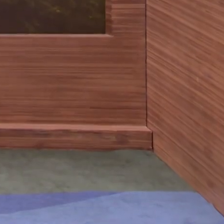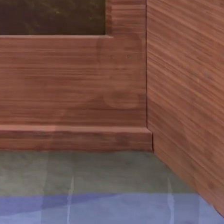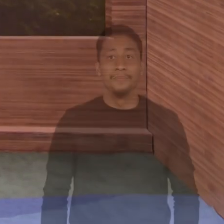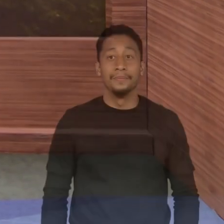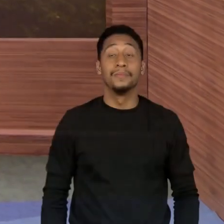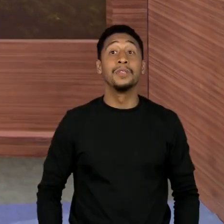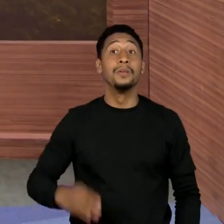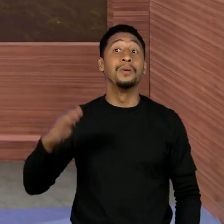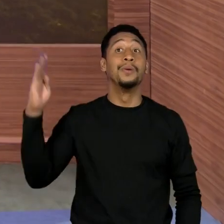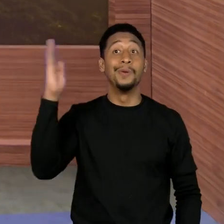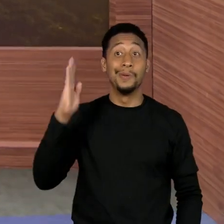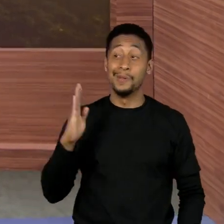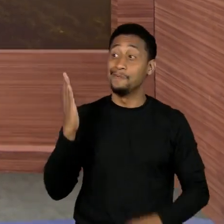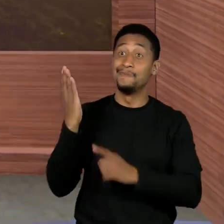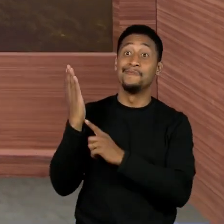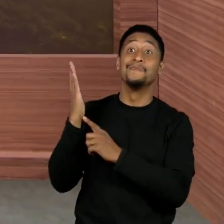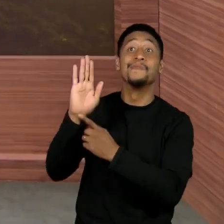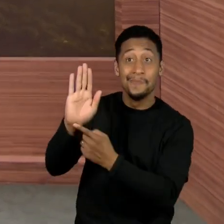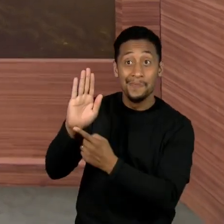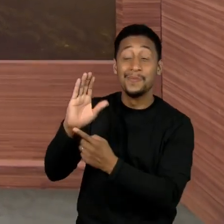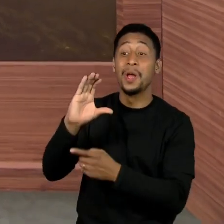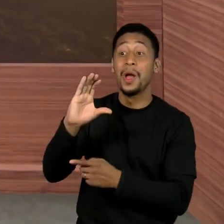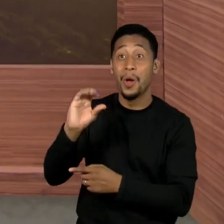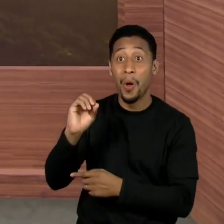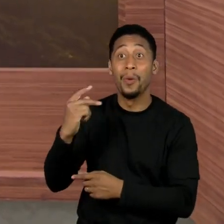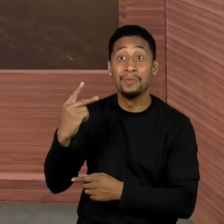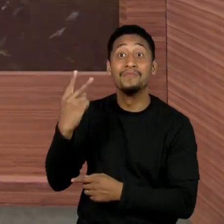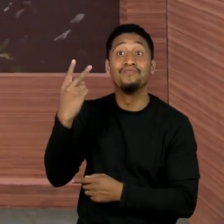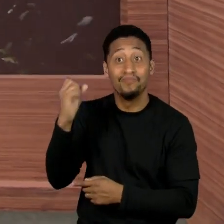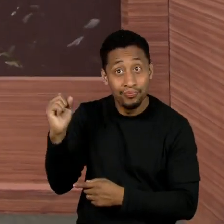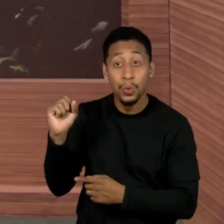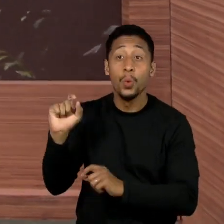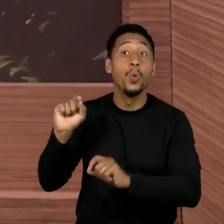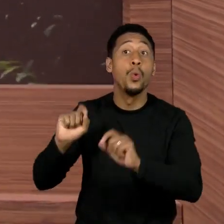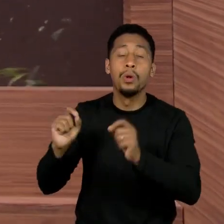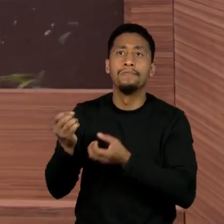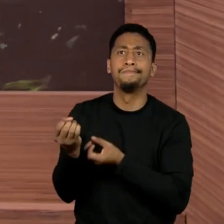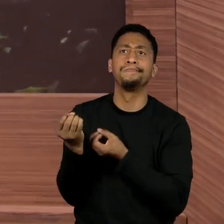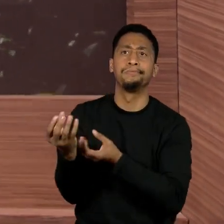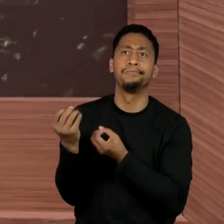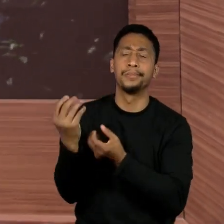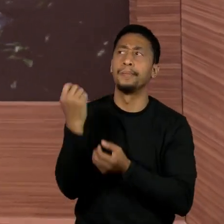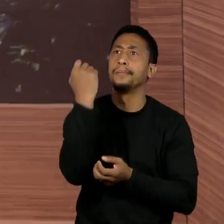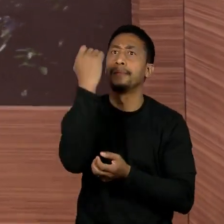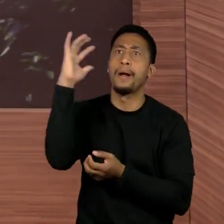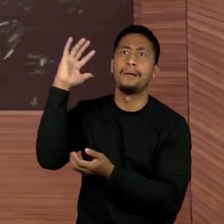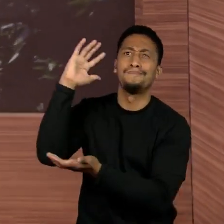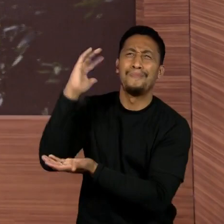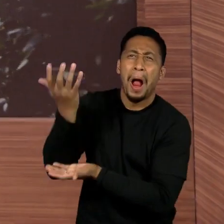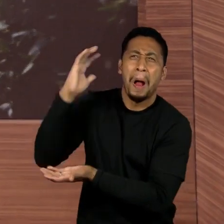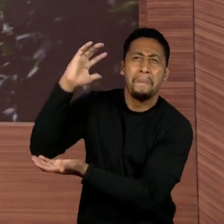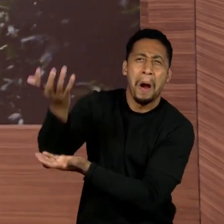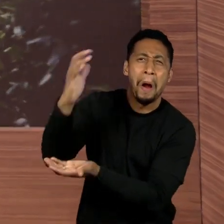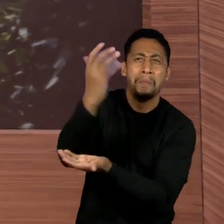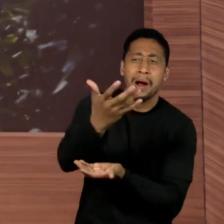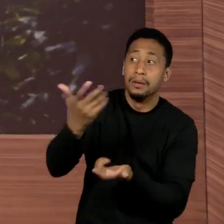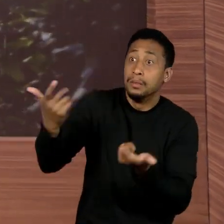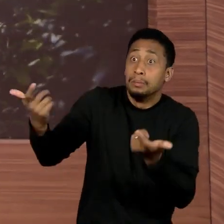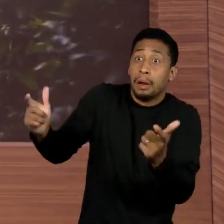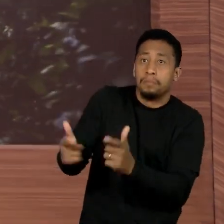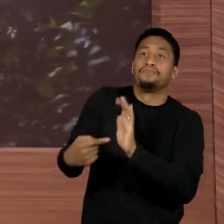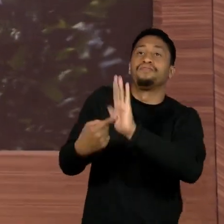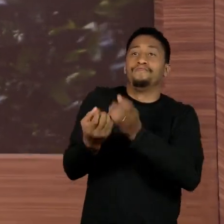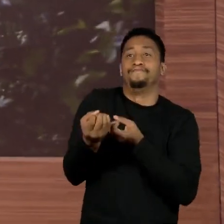O Brasil vai apresentar na Cúpula do Clima dados de redução dos desmatamentos na Amazônia. Deve também cobrar